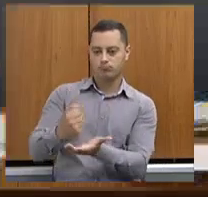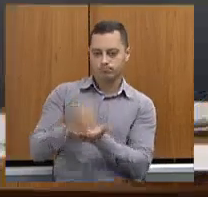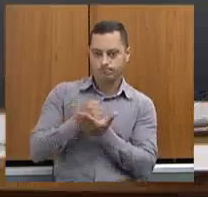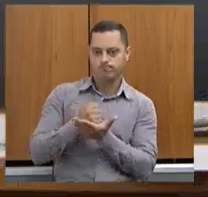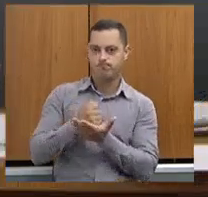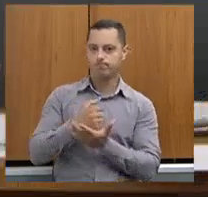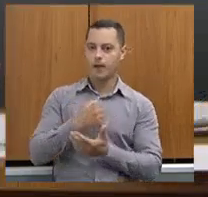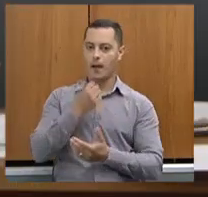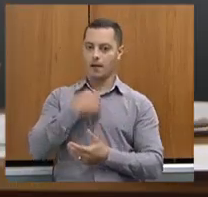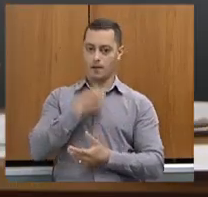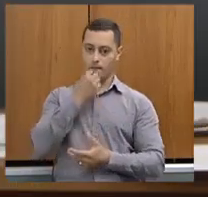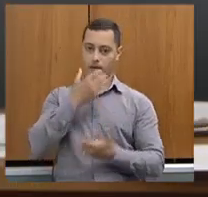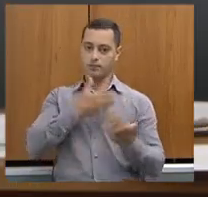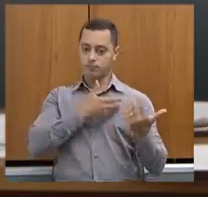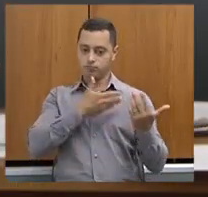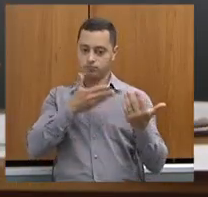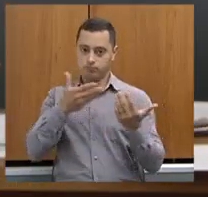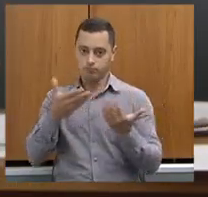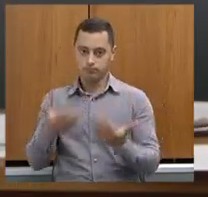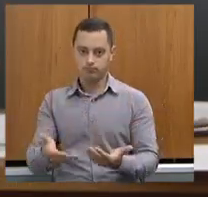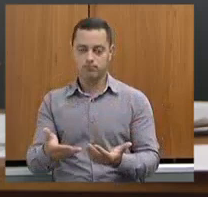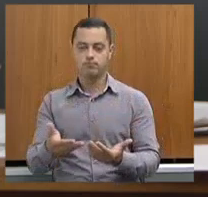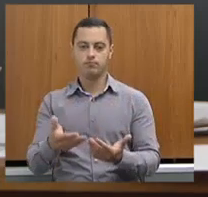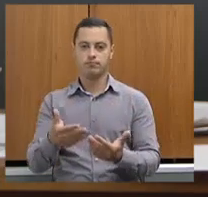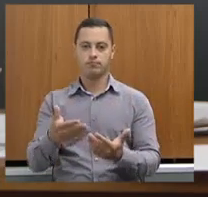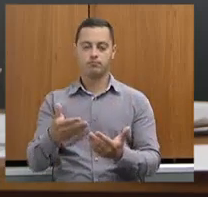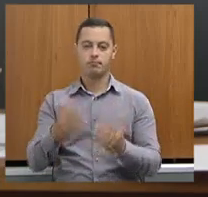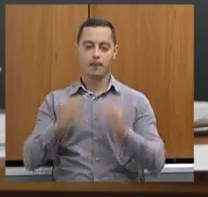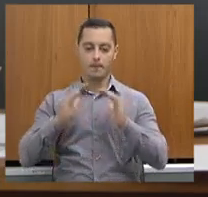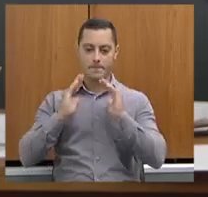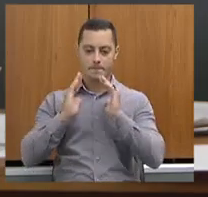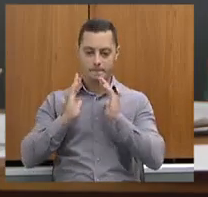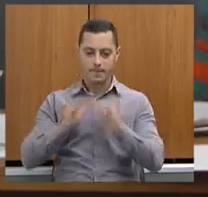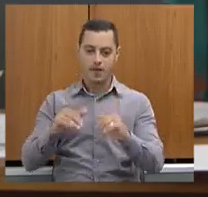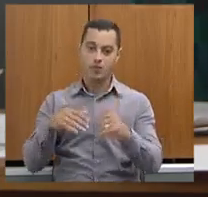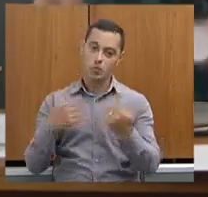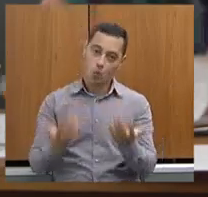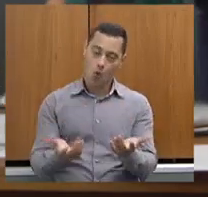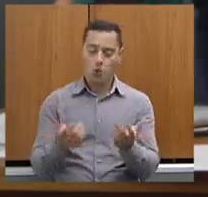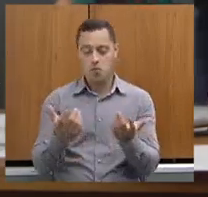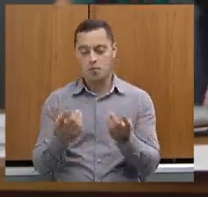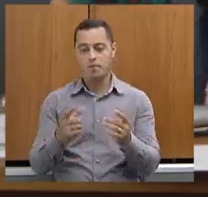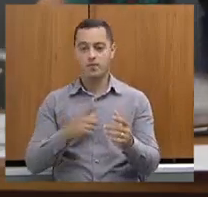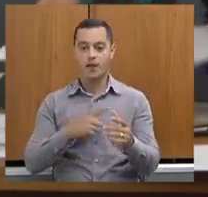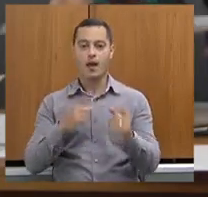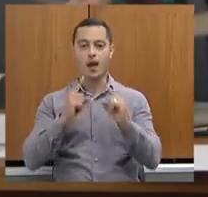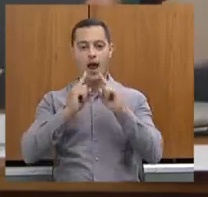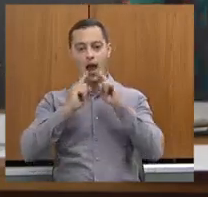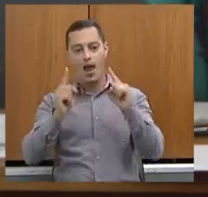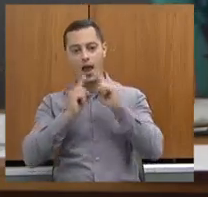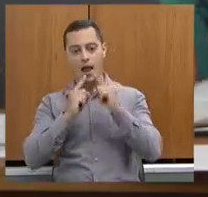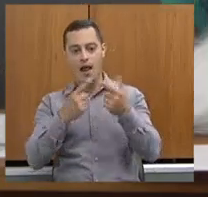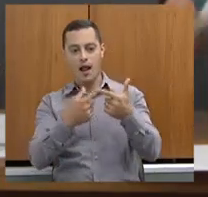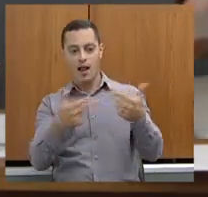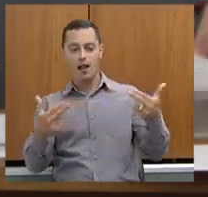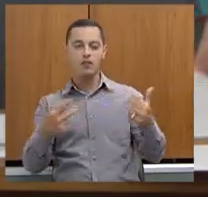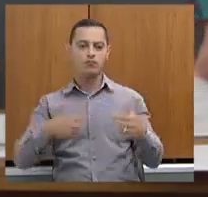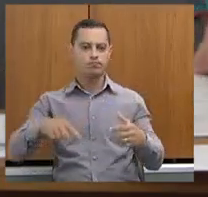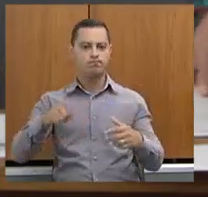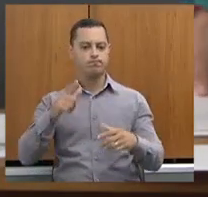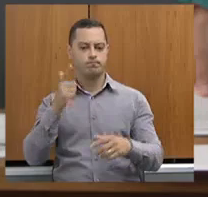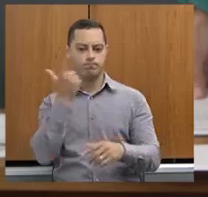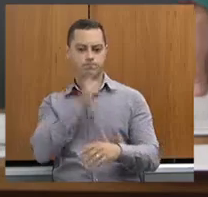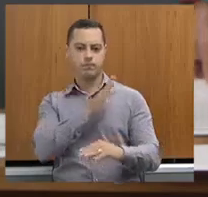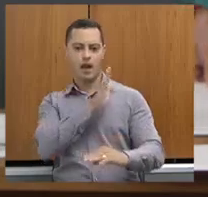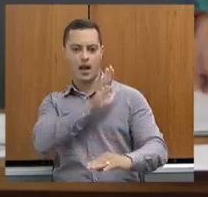nas nossas solicitações ou mesmo nas reivindicações em que a gente teve condição de atender e